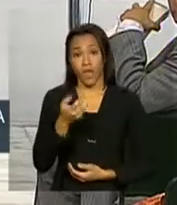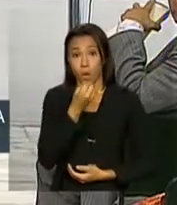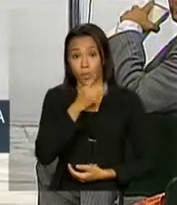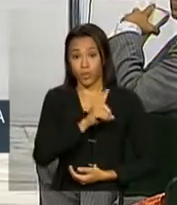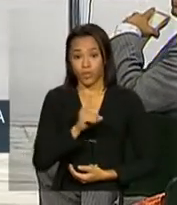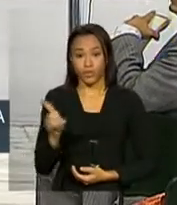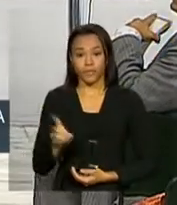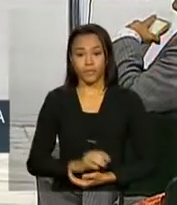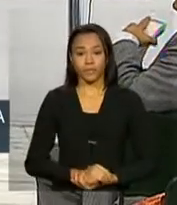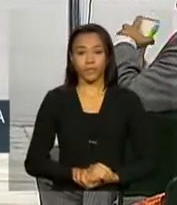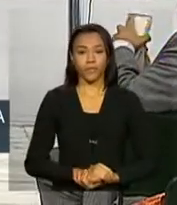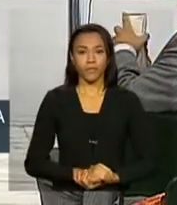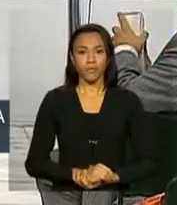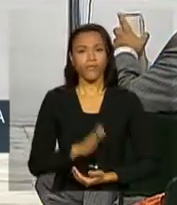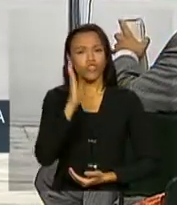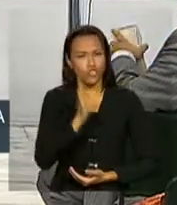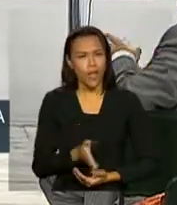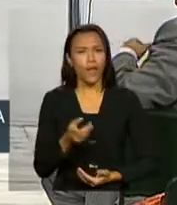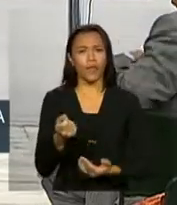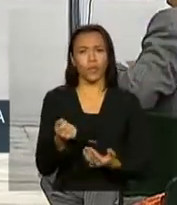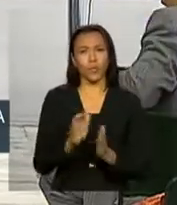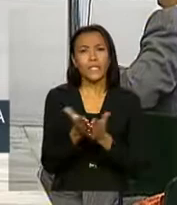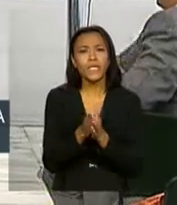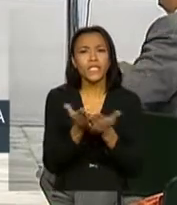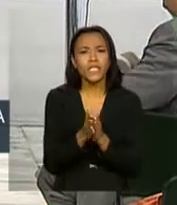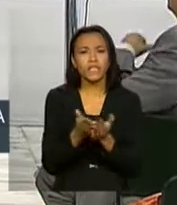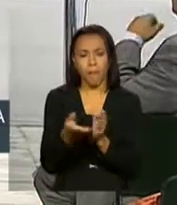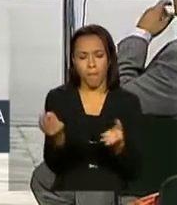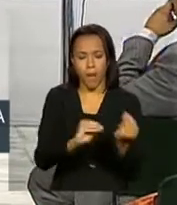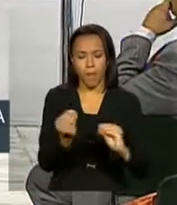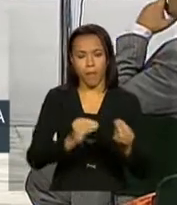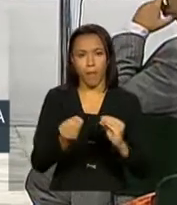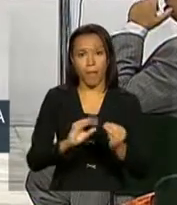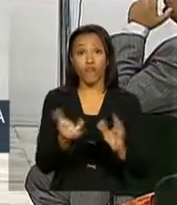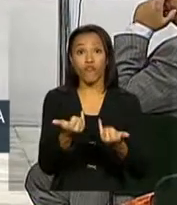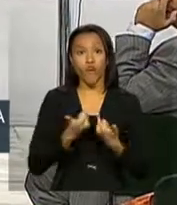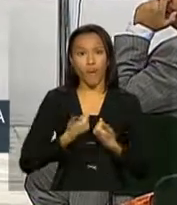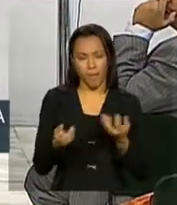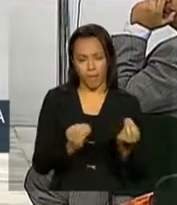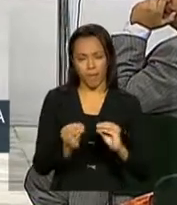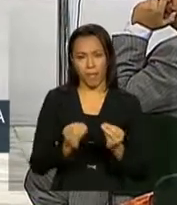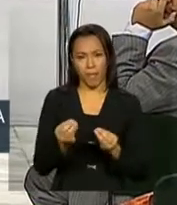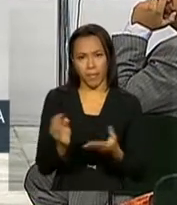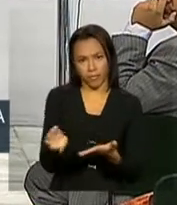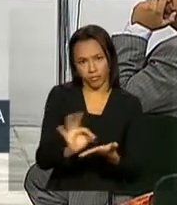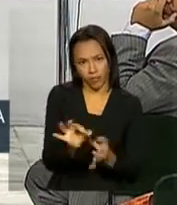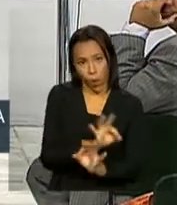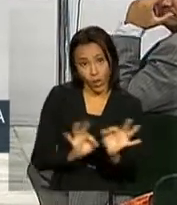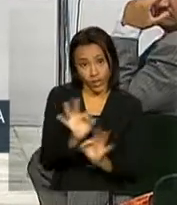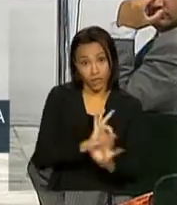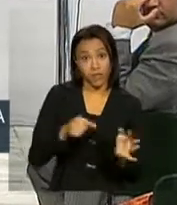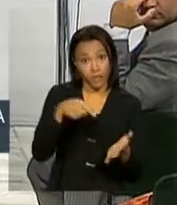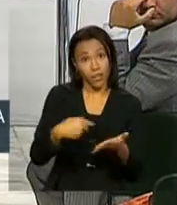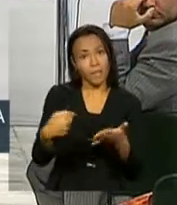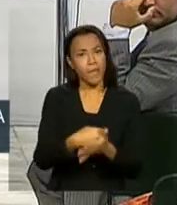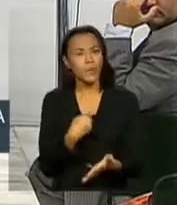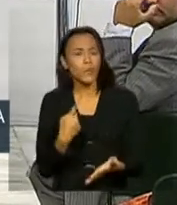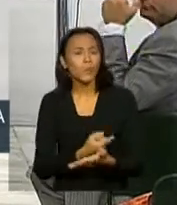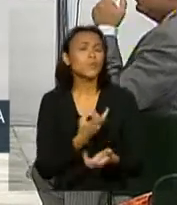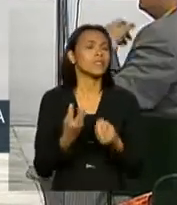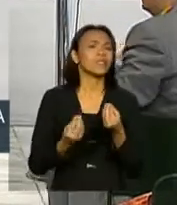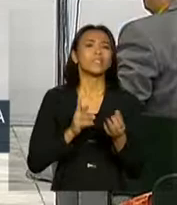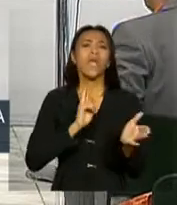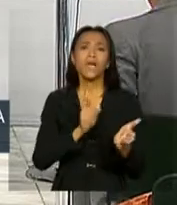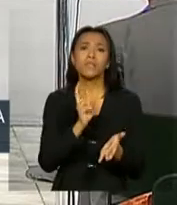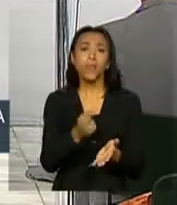agência. Nós estamos dizendo é que elaboramos uma cartilha, que nos lembra muito bem, de perguntas e